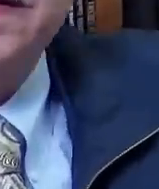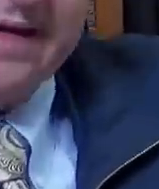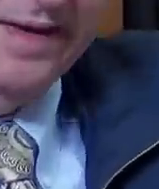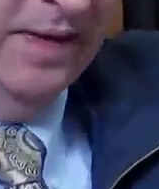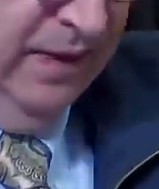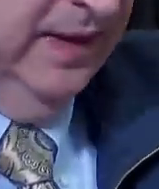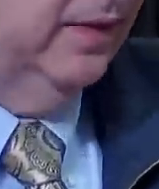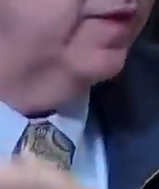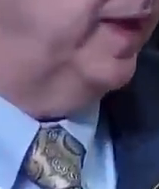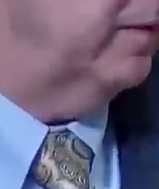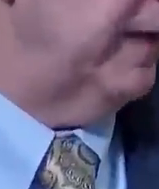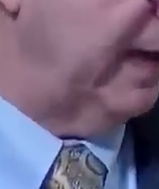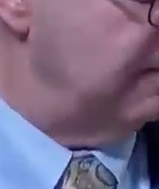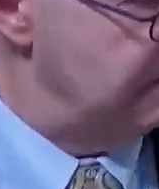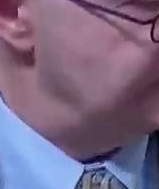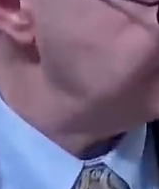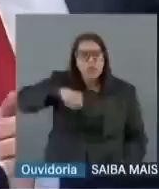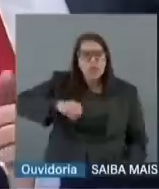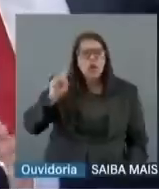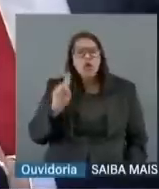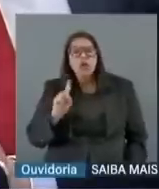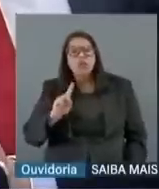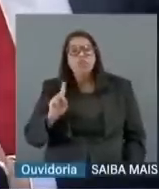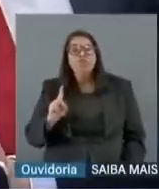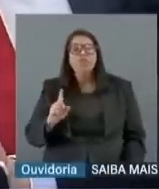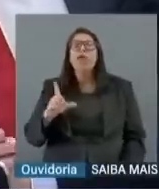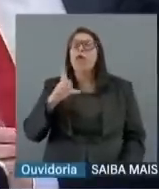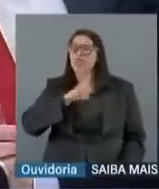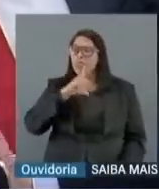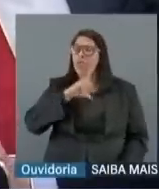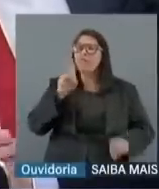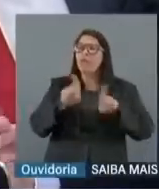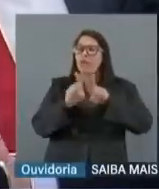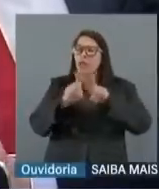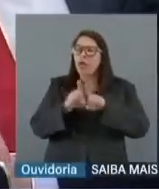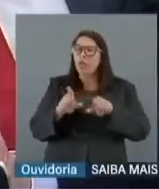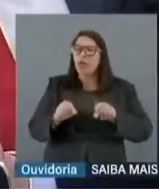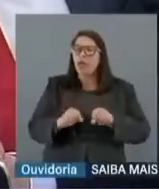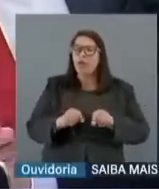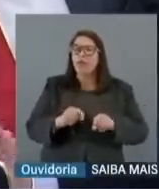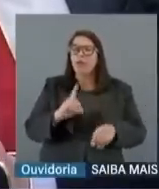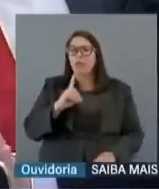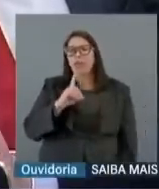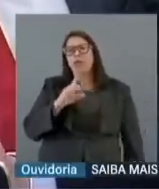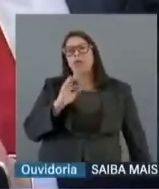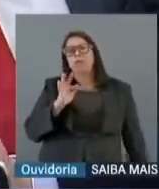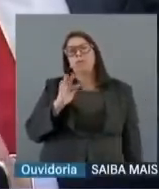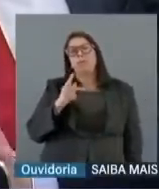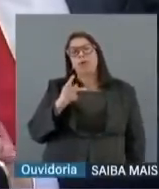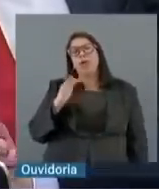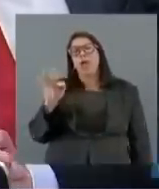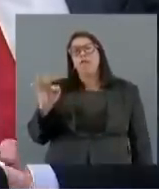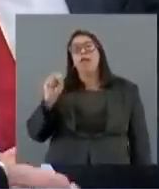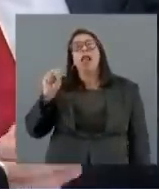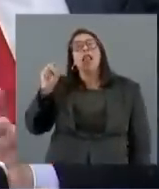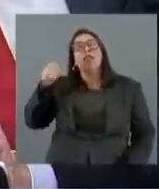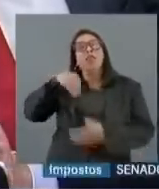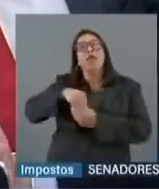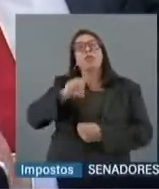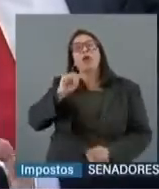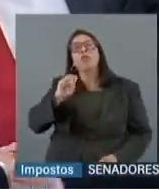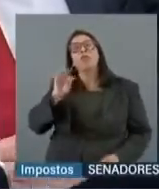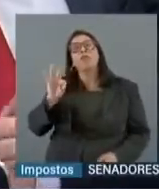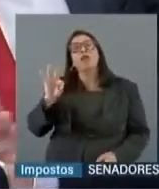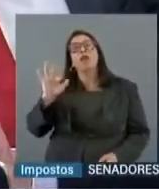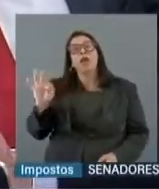daria por impedido coloque a questão eu explico vai lá existe uma arguição uma dpf no Supremo Tribunal Federal no